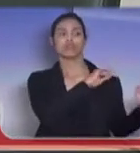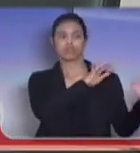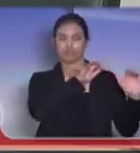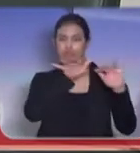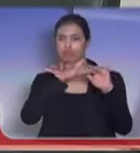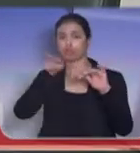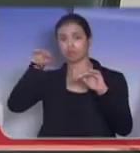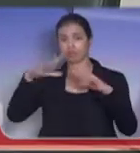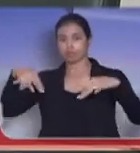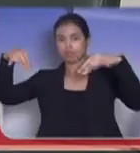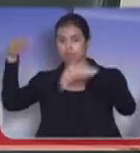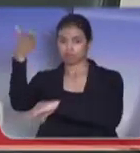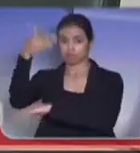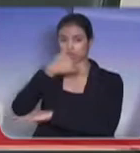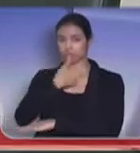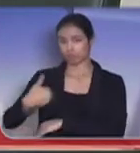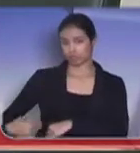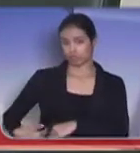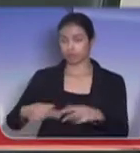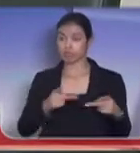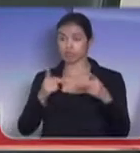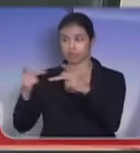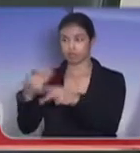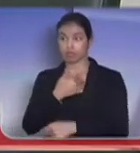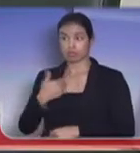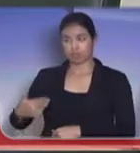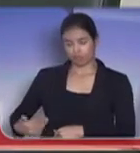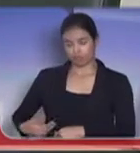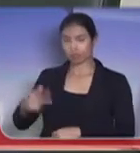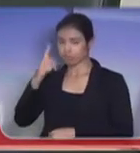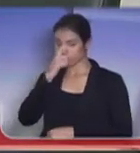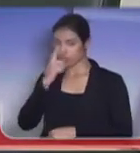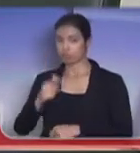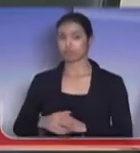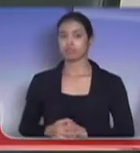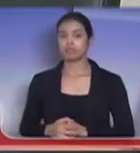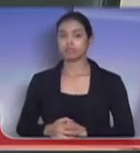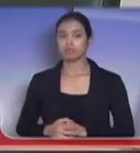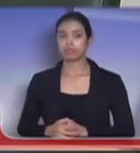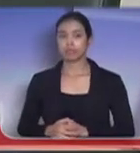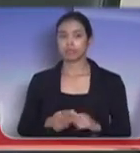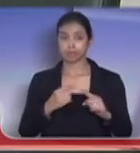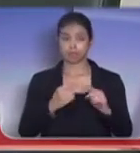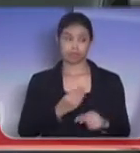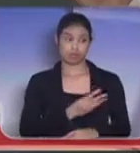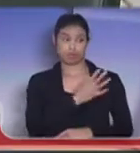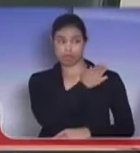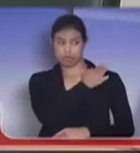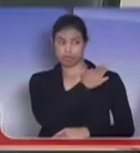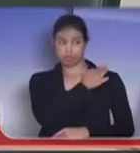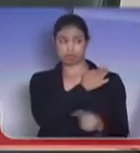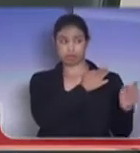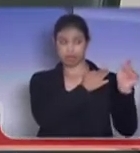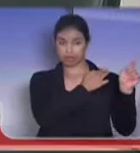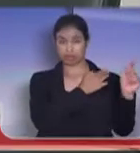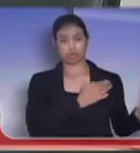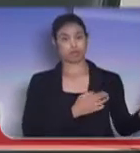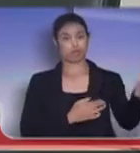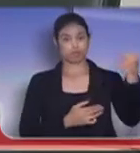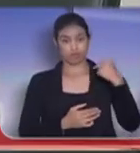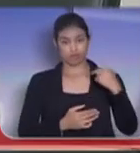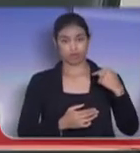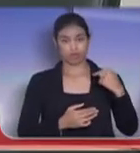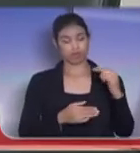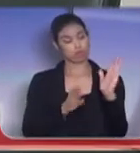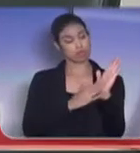em visita ao senhor governador do estado tendo em vista que o almirante da marinha veio aqui é trazer